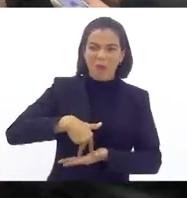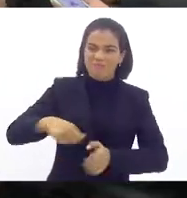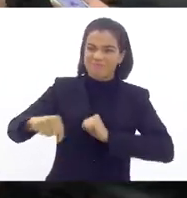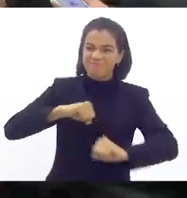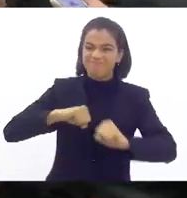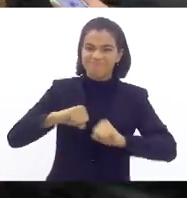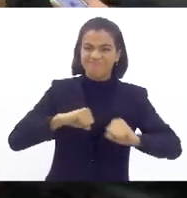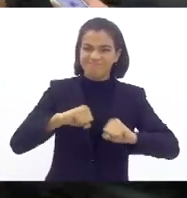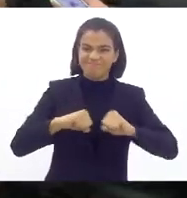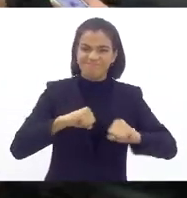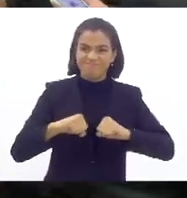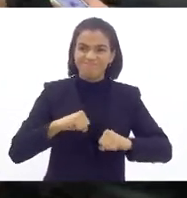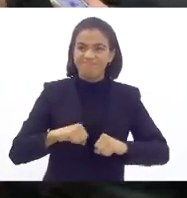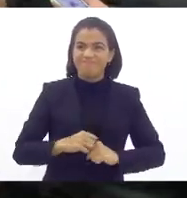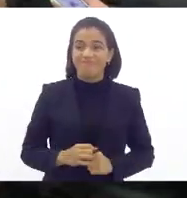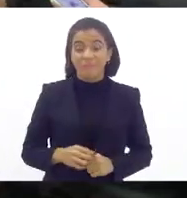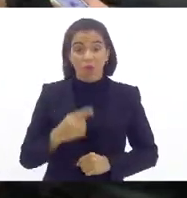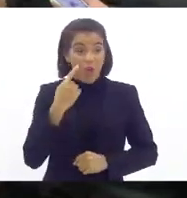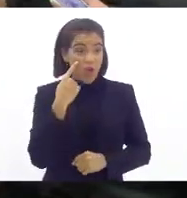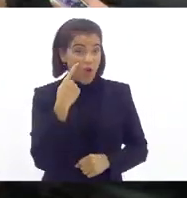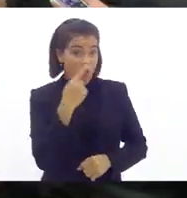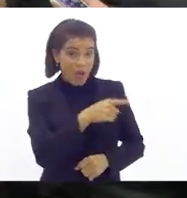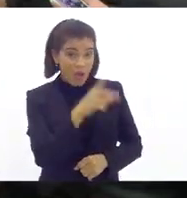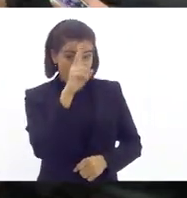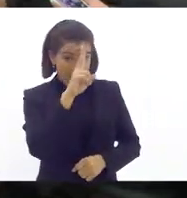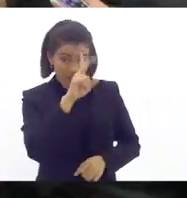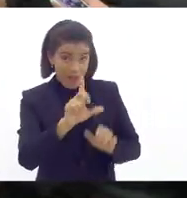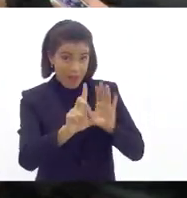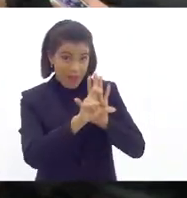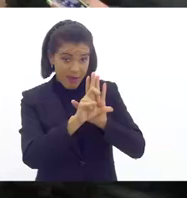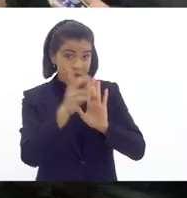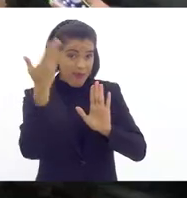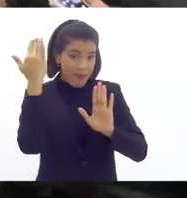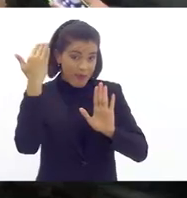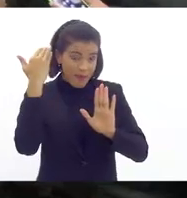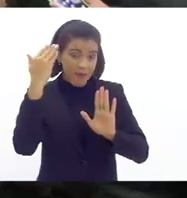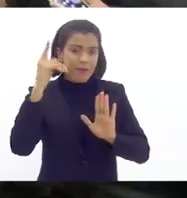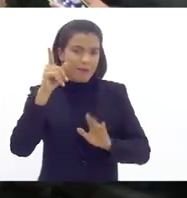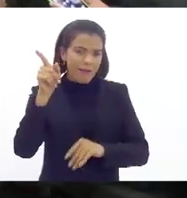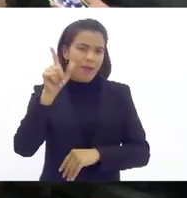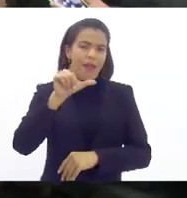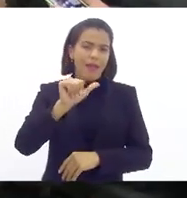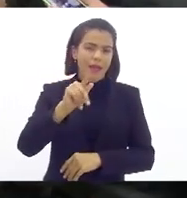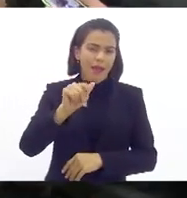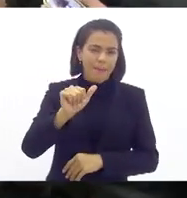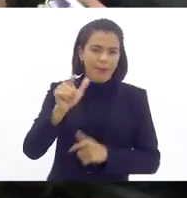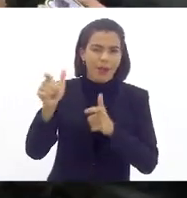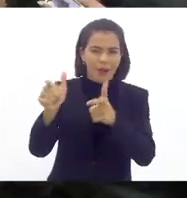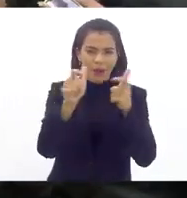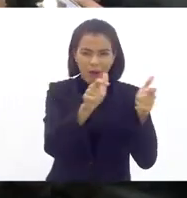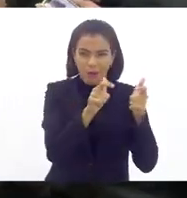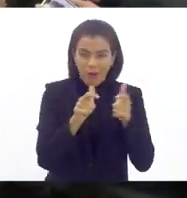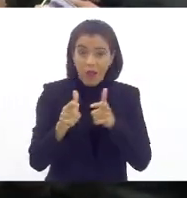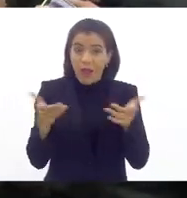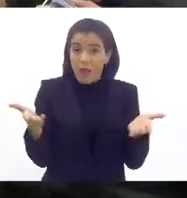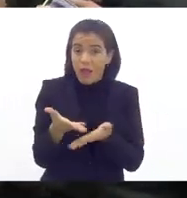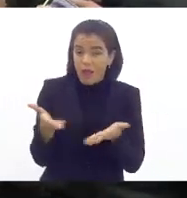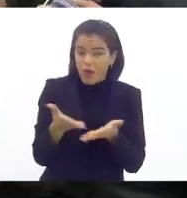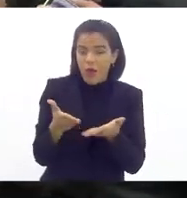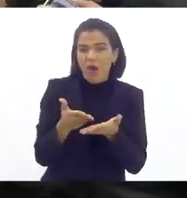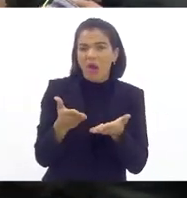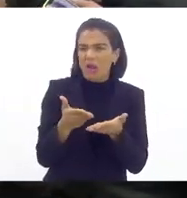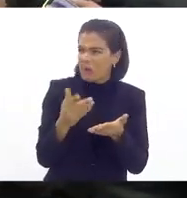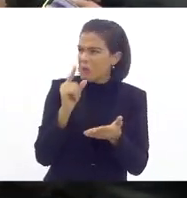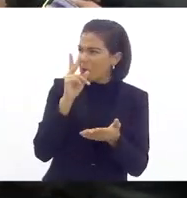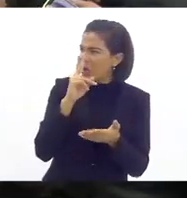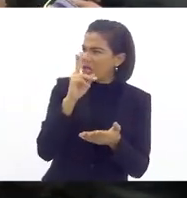bom. O Negro Ogum, lembrando aqui, aquela lei que a gente fez o cumprase junto, na LAP, em outros lugares, a gente agora, há cerca de três